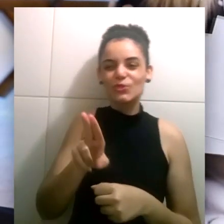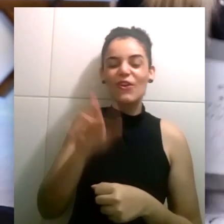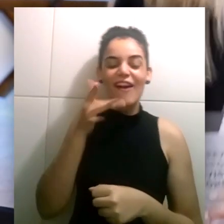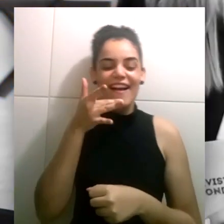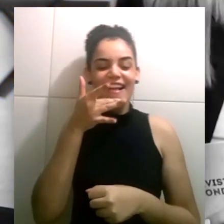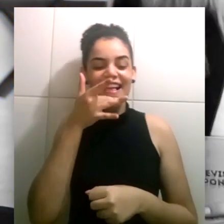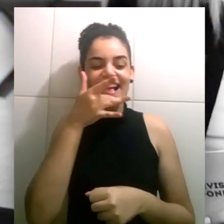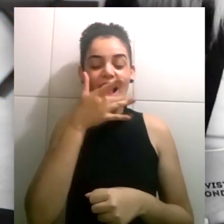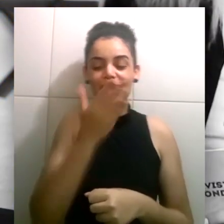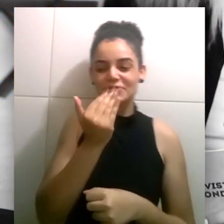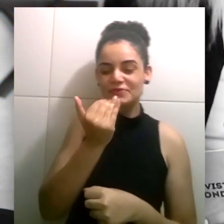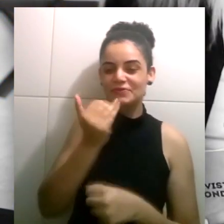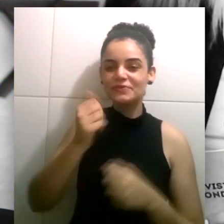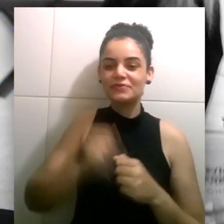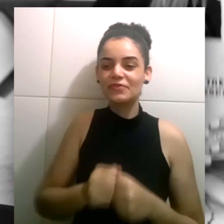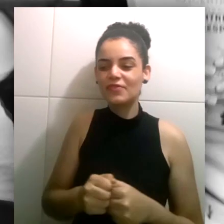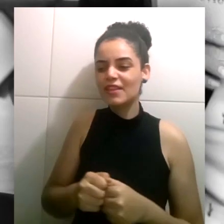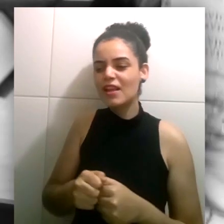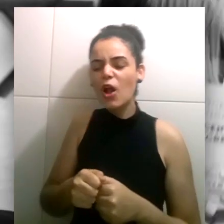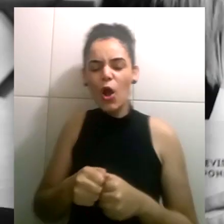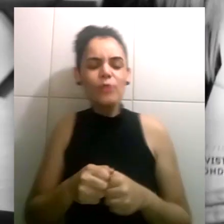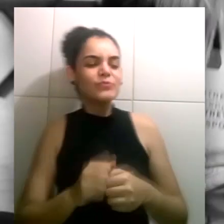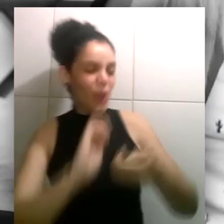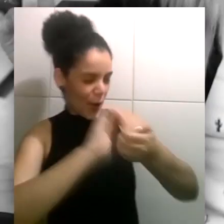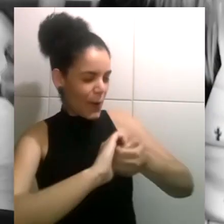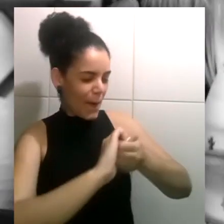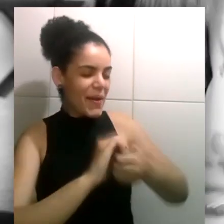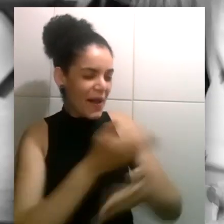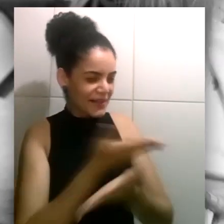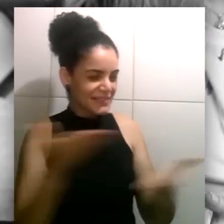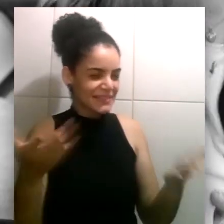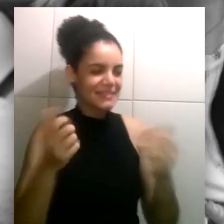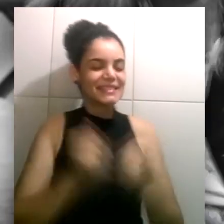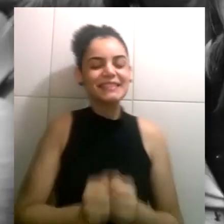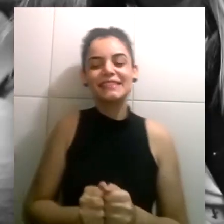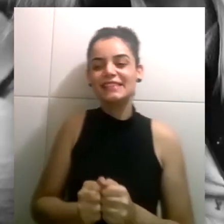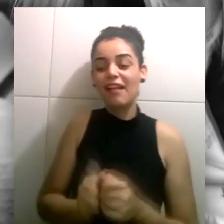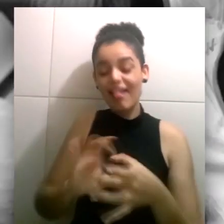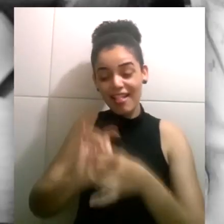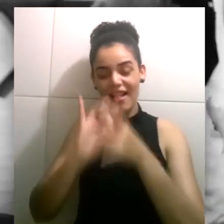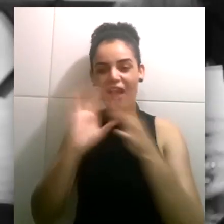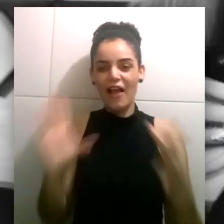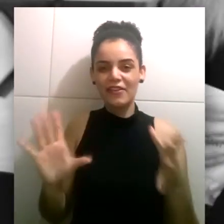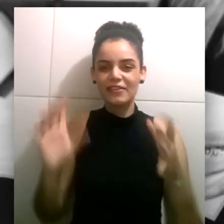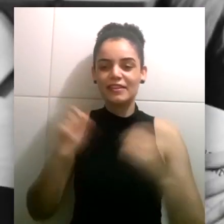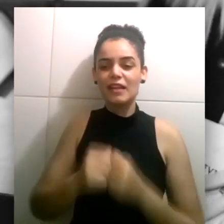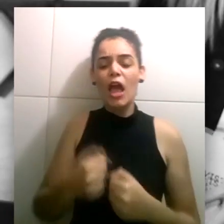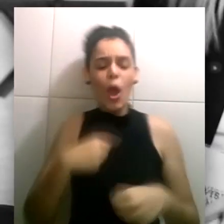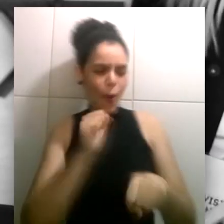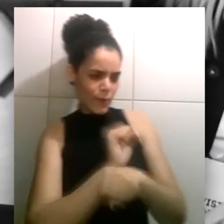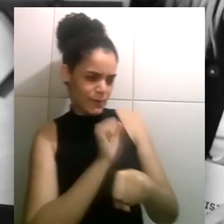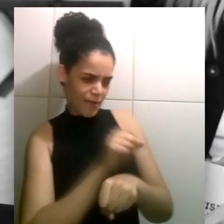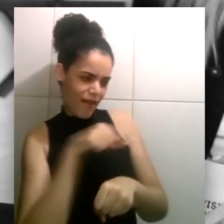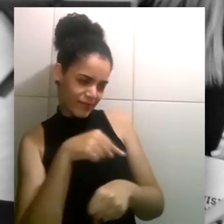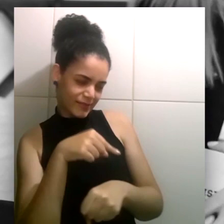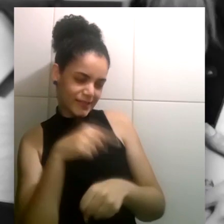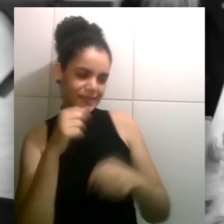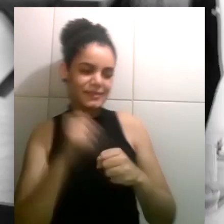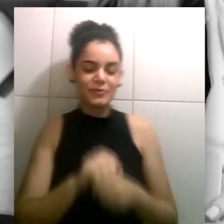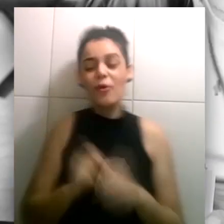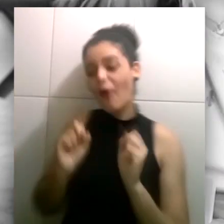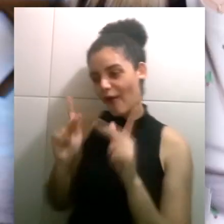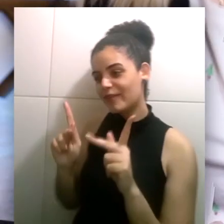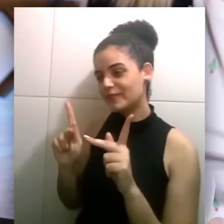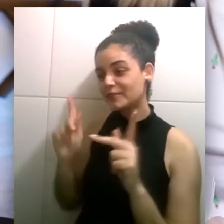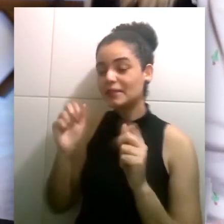Fofinho, entendeu? Mas daí eu cumprimento também? Pode cumprimentar também, fica à vontade. Tá bom. Não, eu vou esperar você, porque esse é o show. Tá